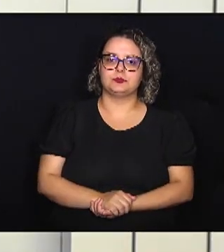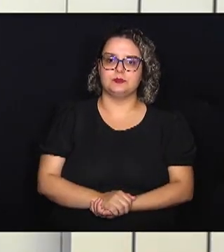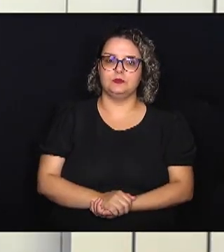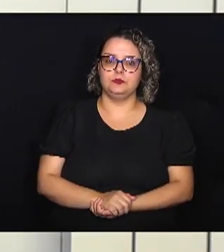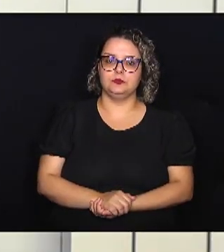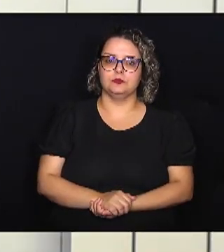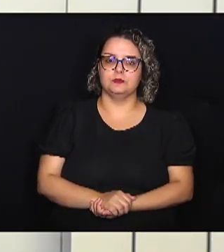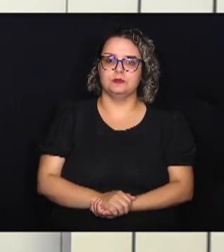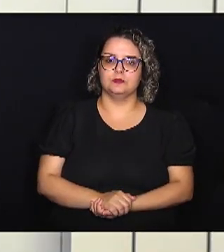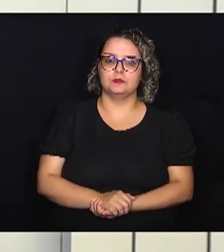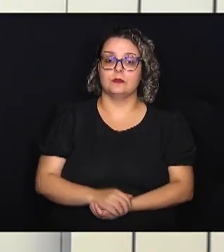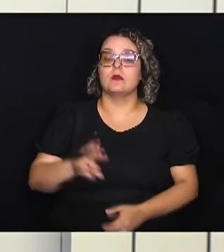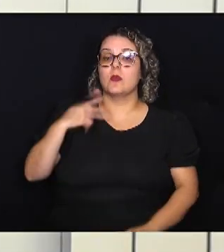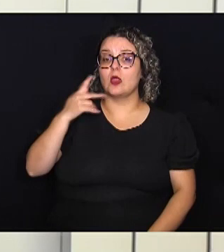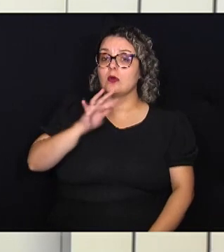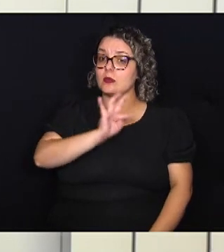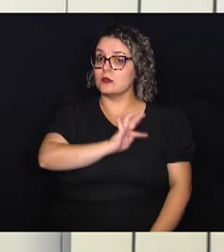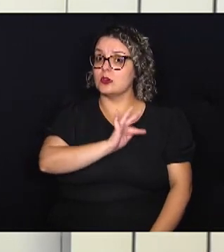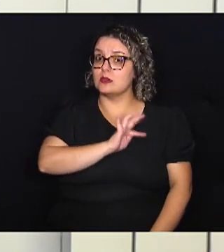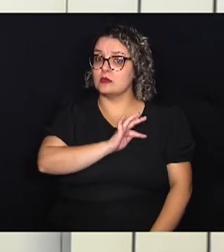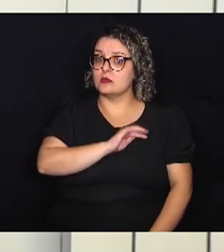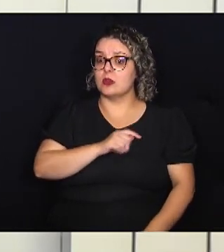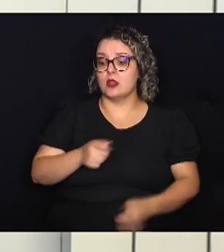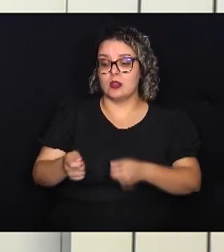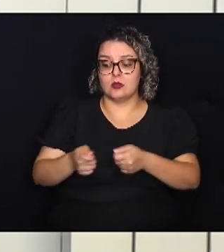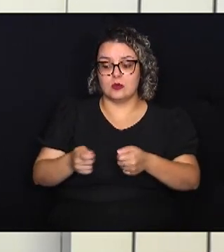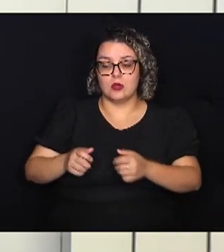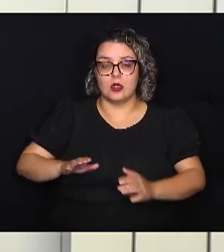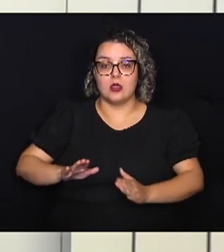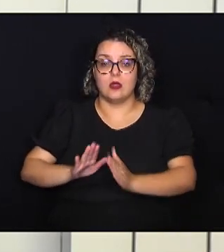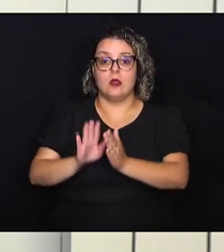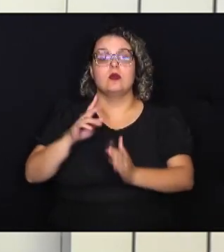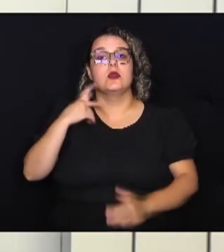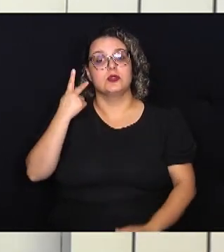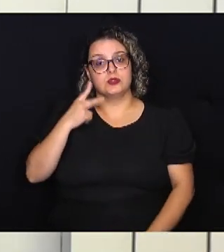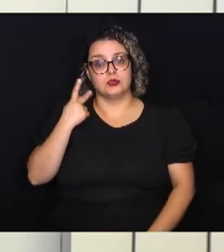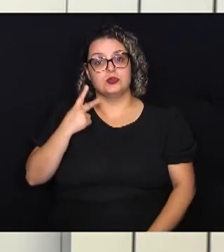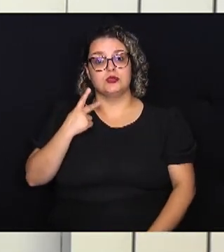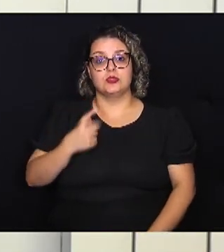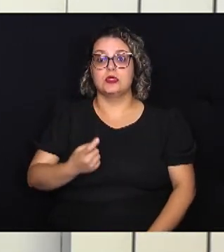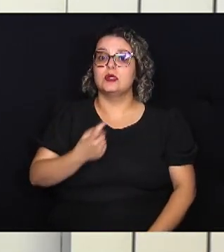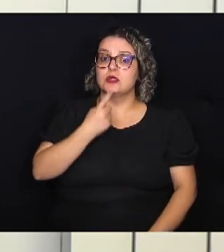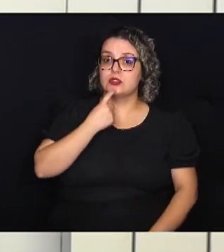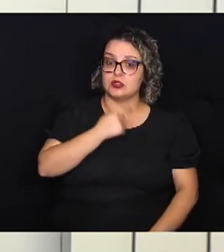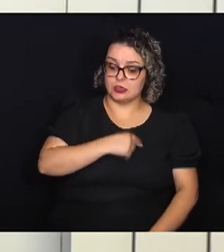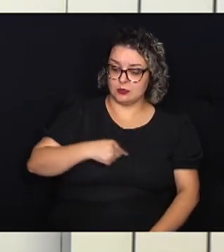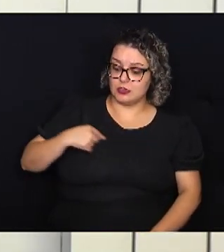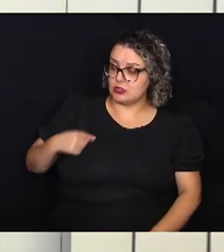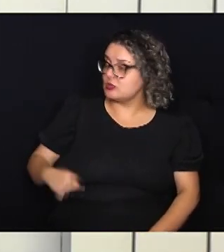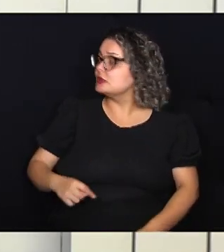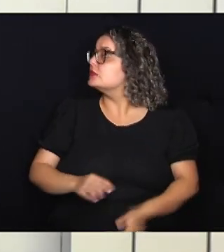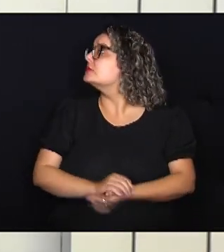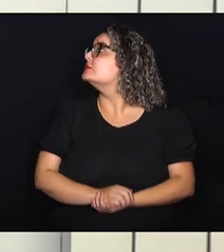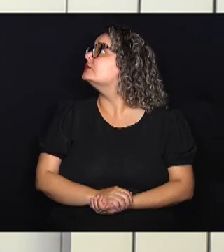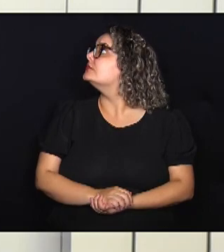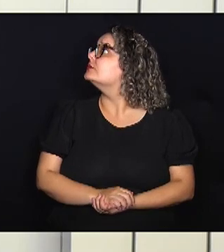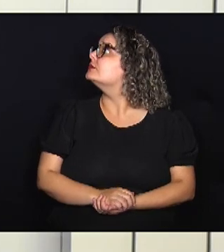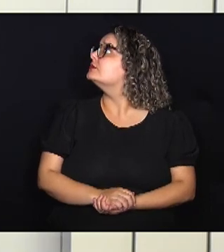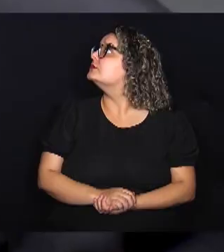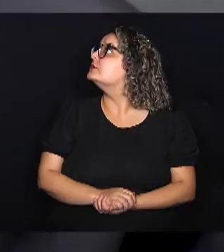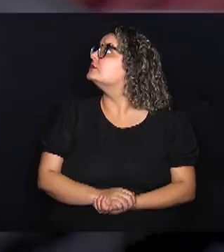O vereador Fernando Mendes vai comandar a Frente Parlamentar Campinas, China.